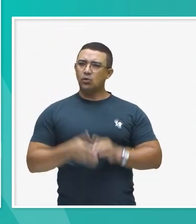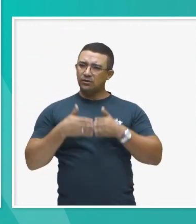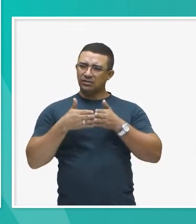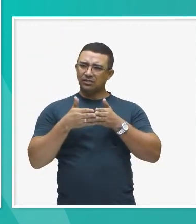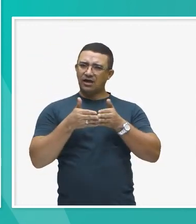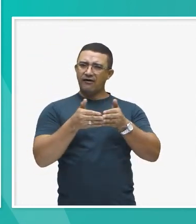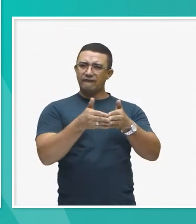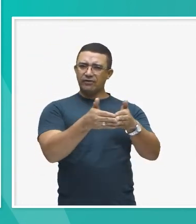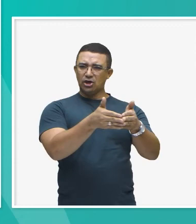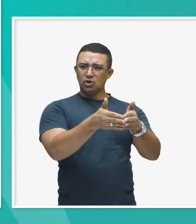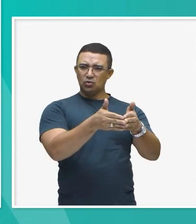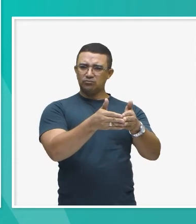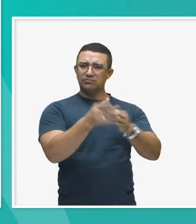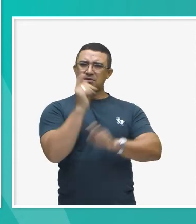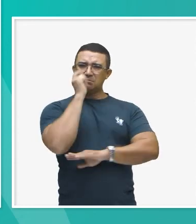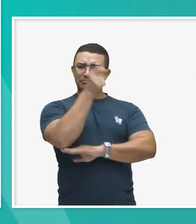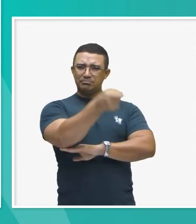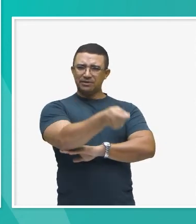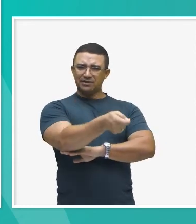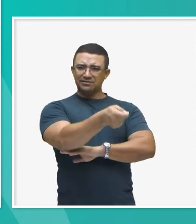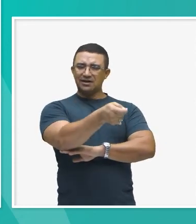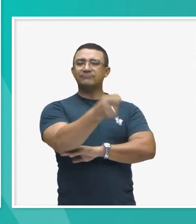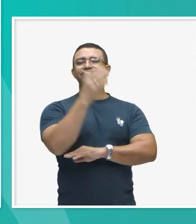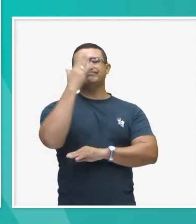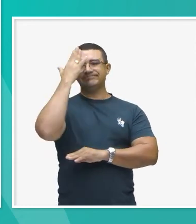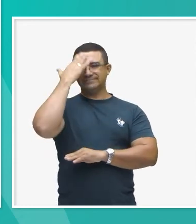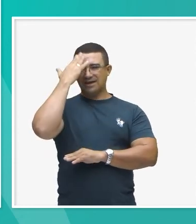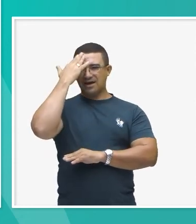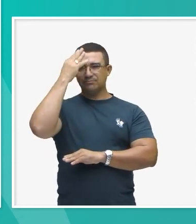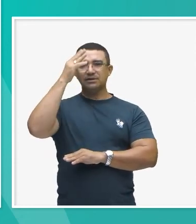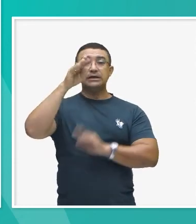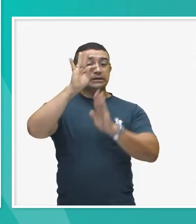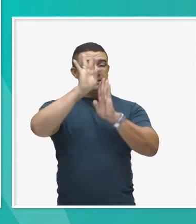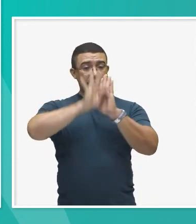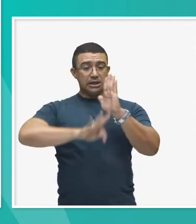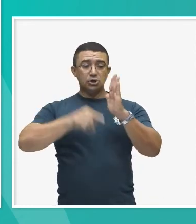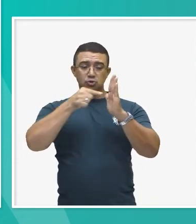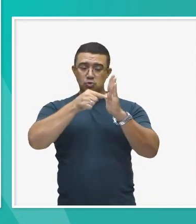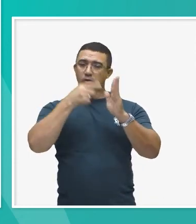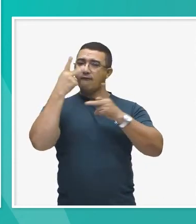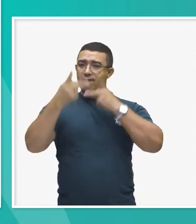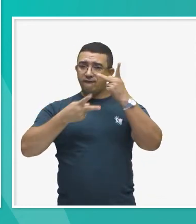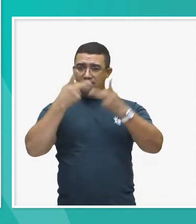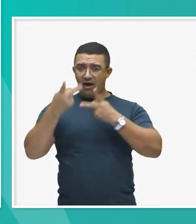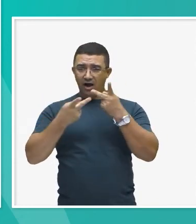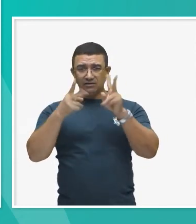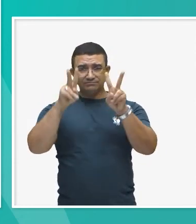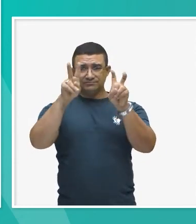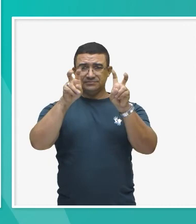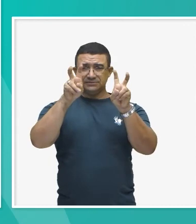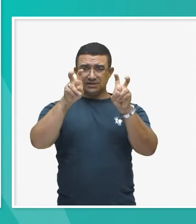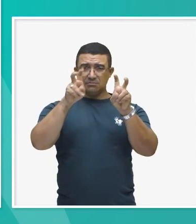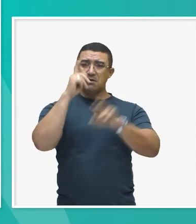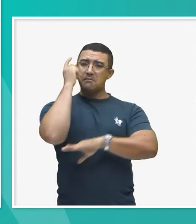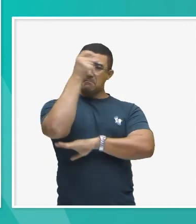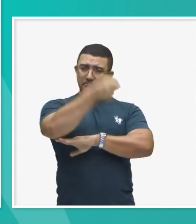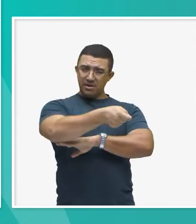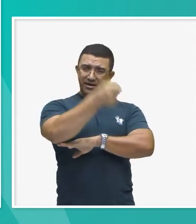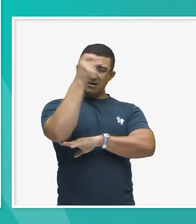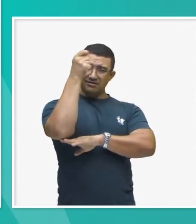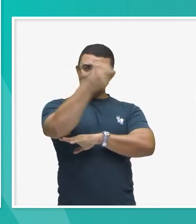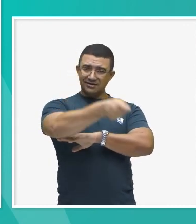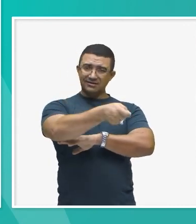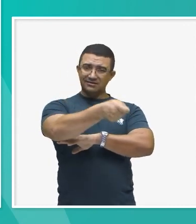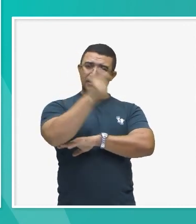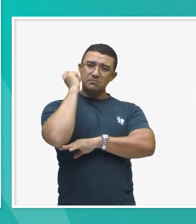pesca, você já sabe que aquele texto possivelmente se trata sobre pesca de baleias, né?